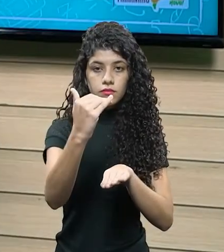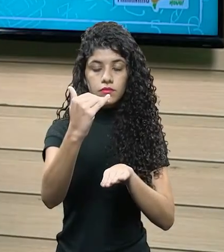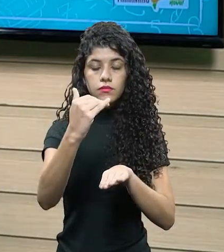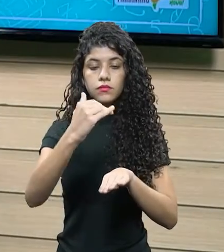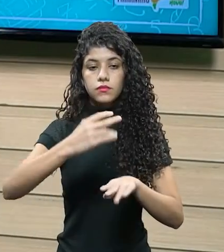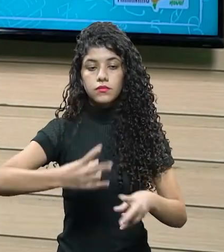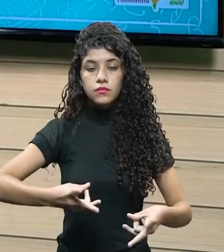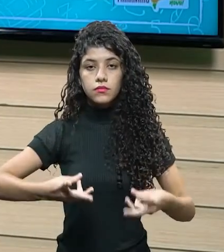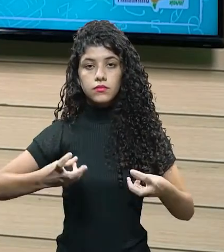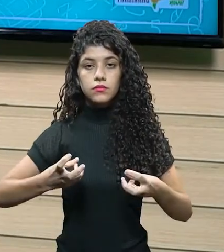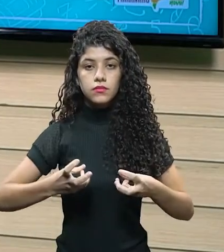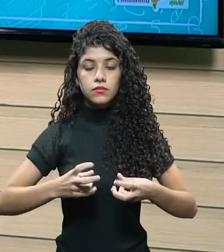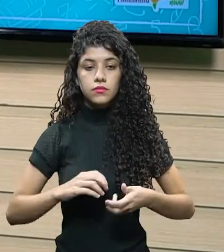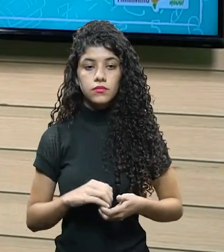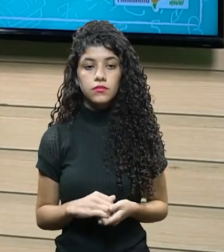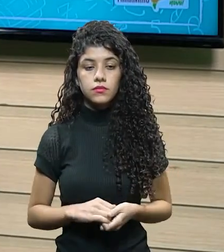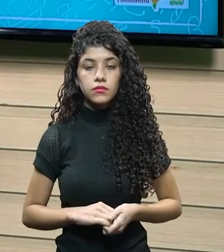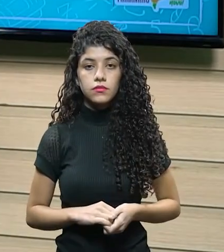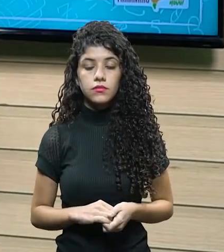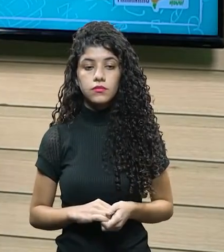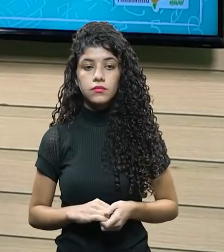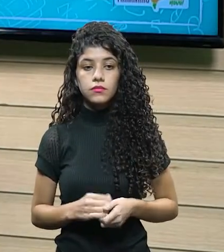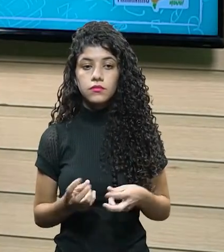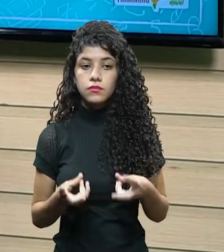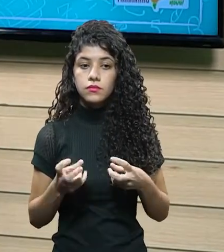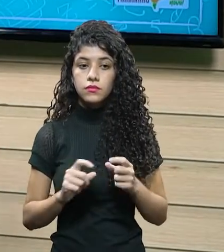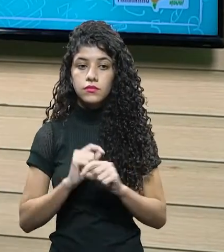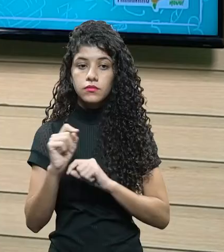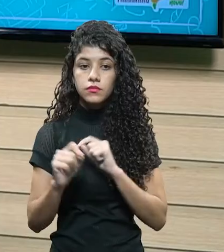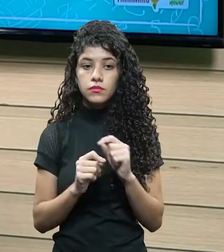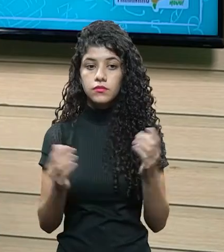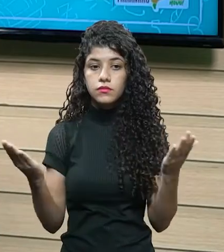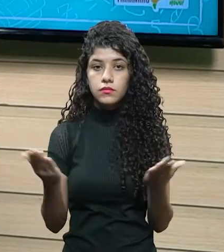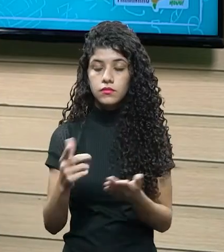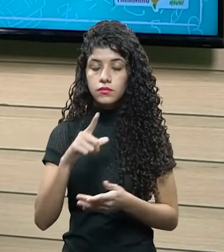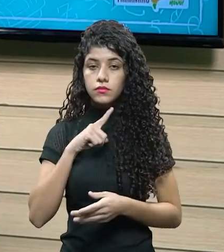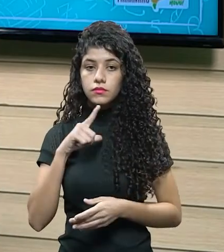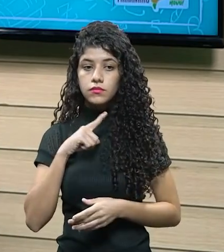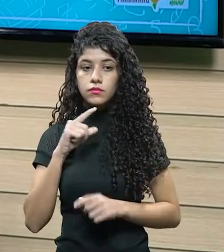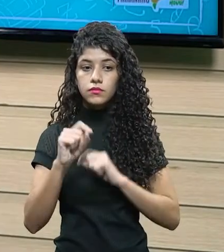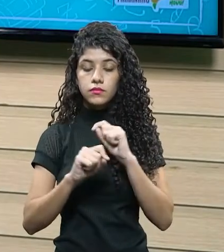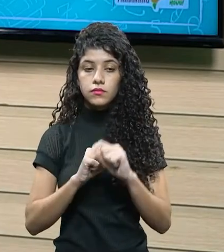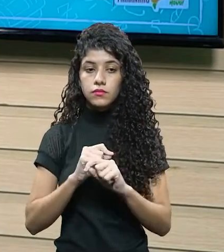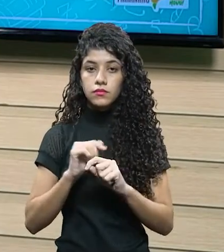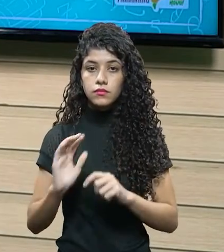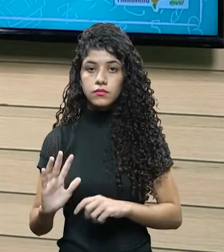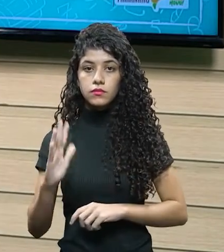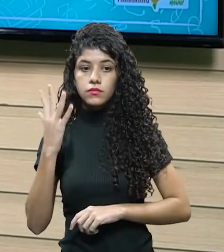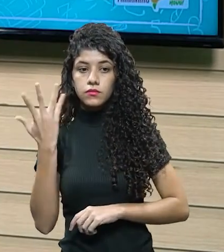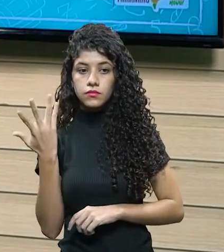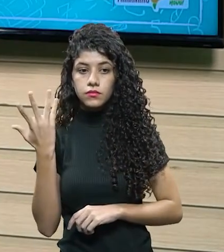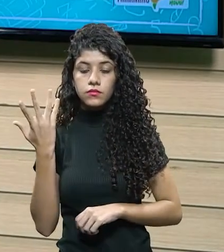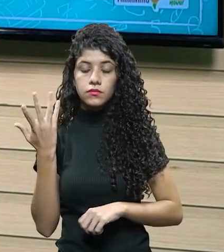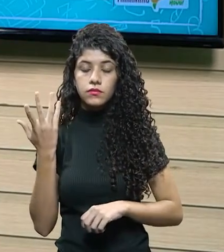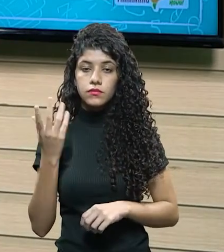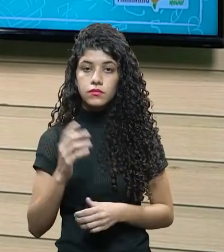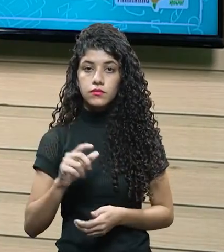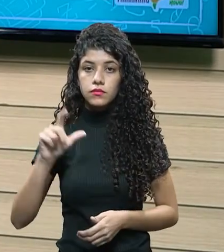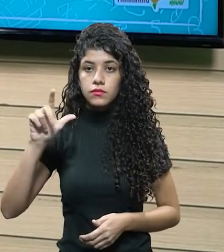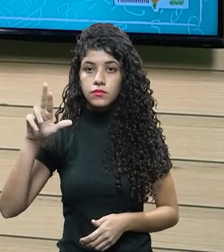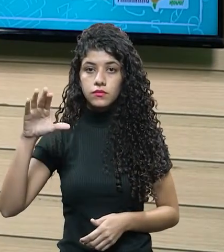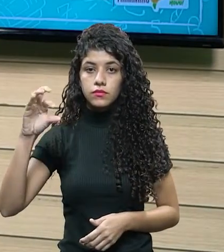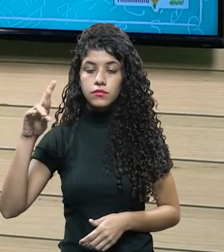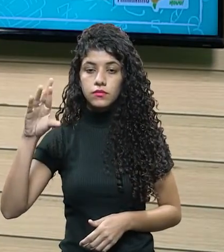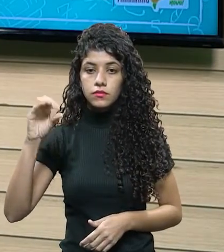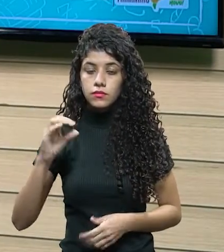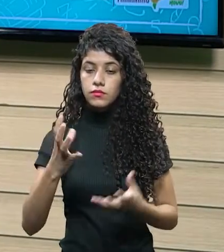Então, quando é evidenciado o ponto de equilíbrio, observamos que a partir desse ponto vai acontecer o quê? Os